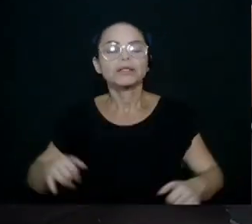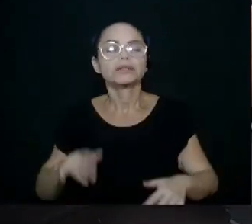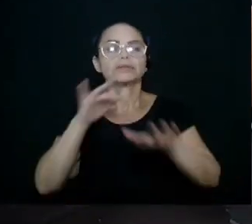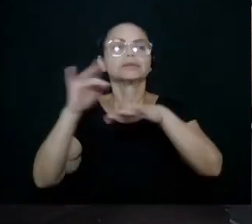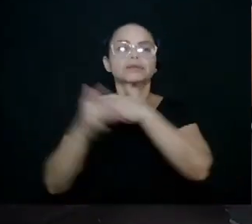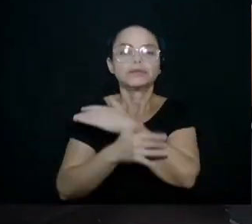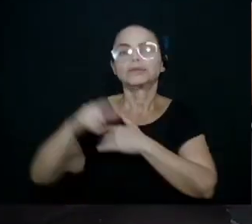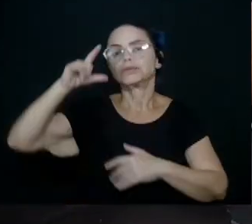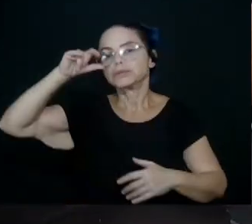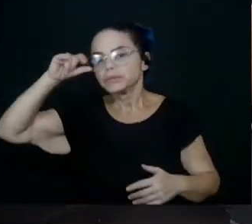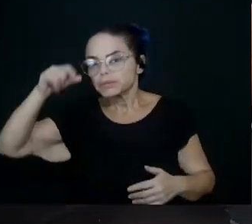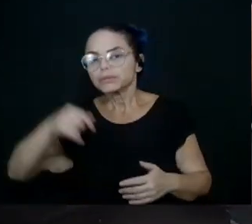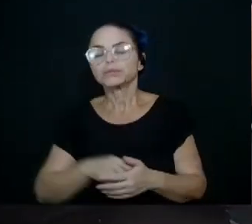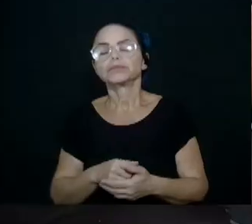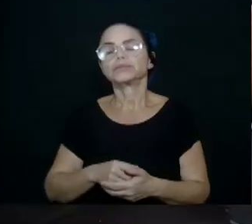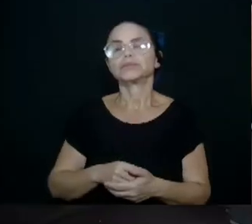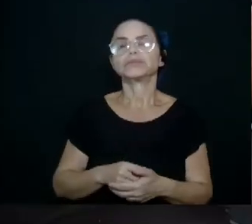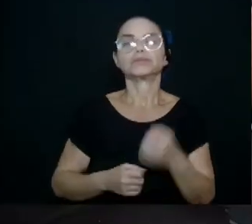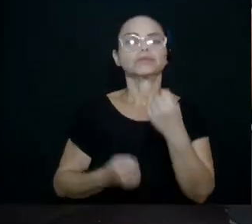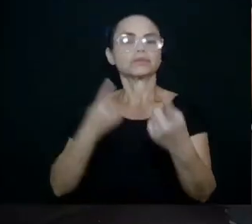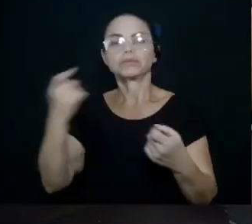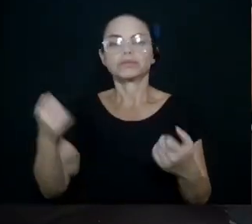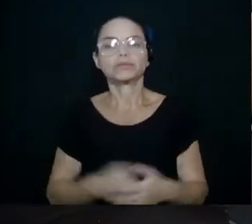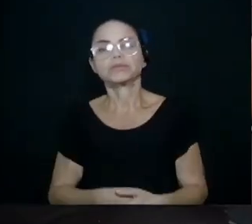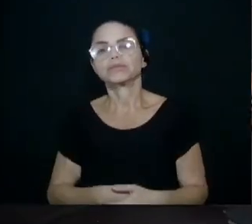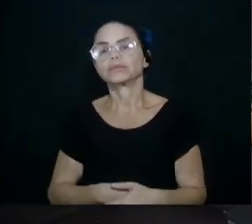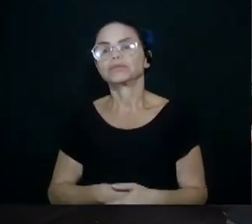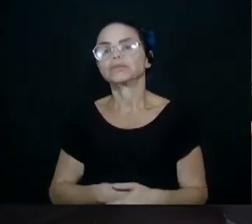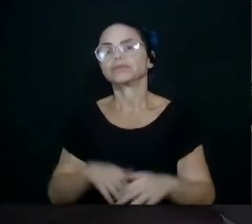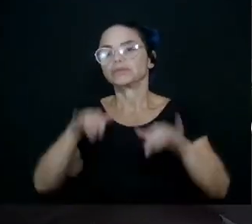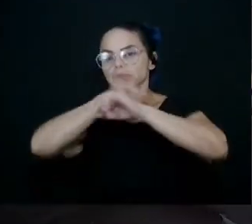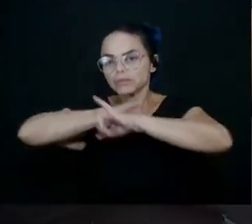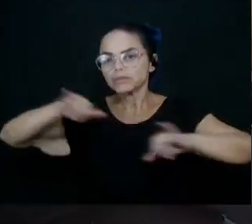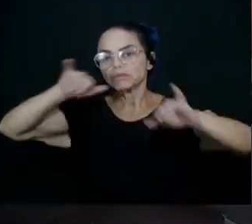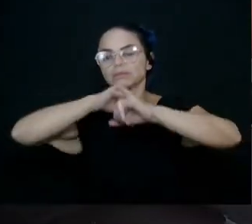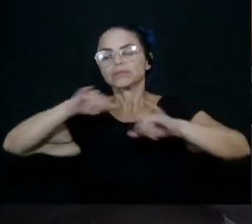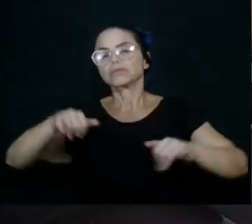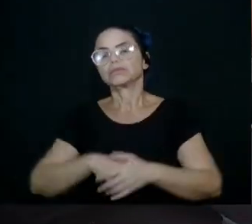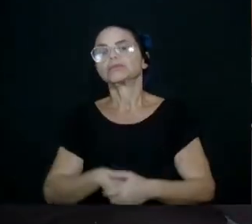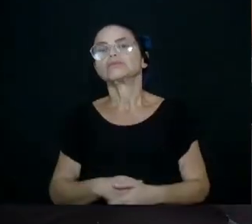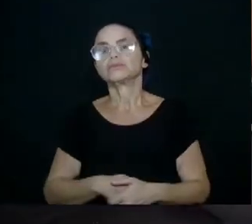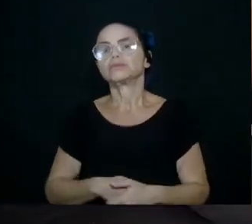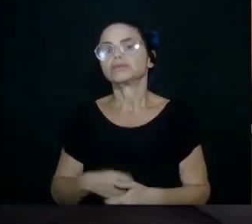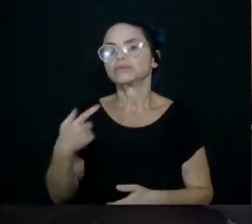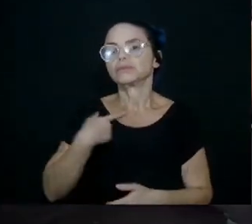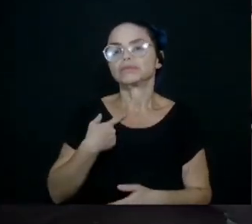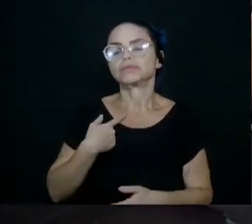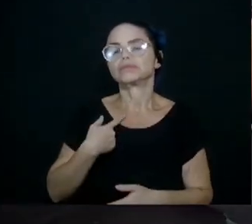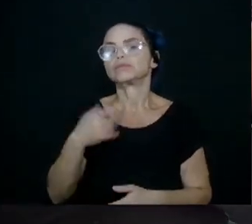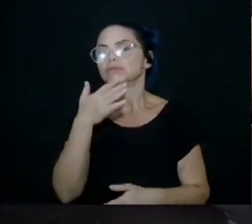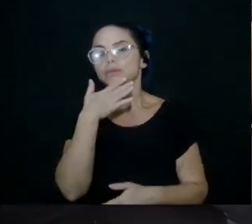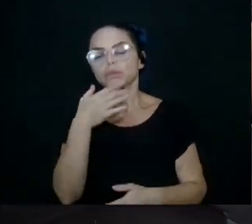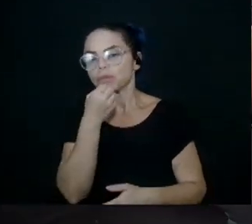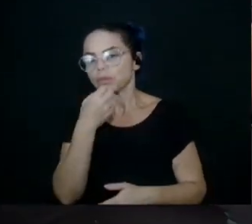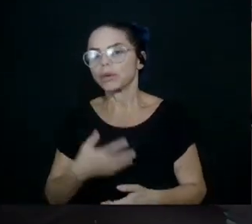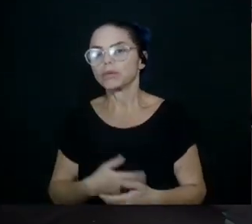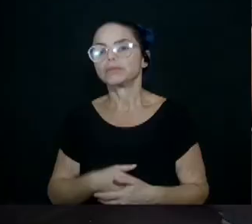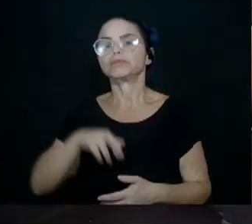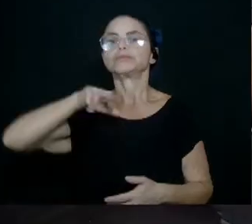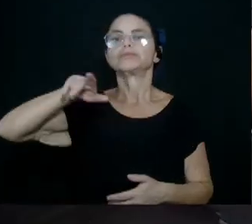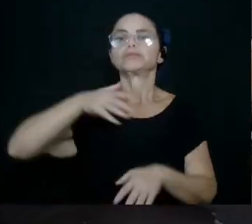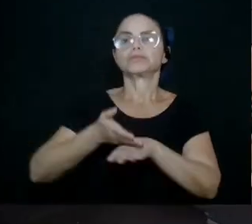ou alguma outra? Eu acho que mídia social hoje para nós foi o grande marco, assim, a grande diferença. Antes a gente não